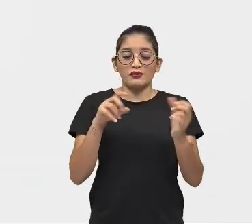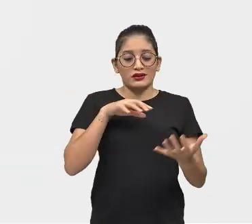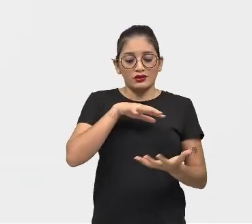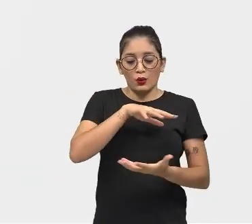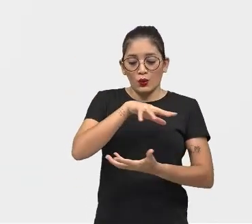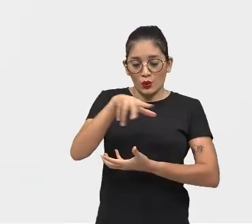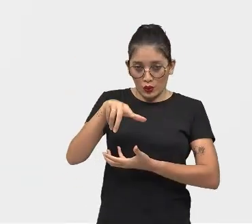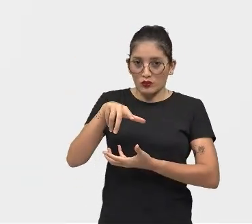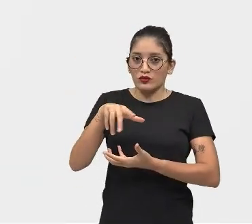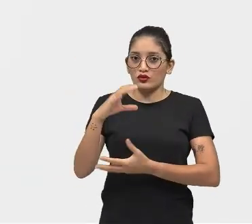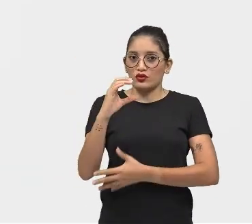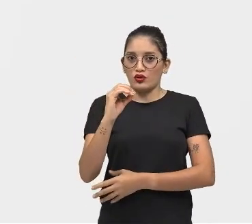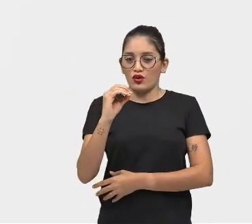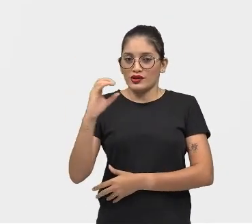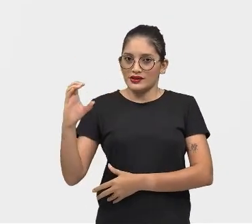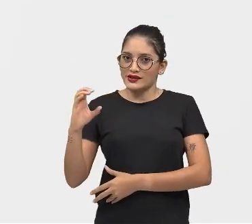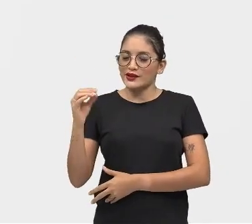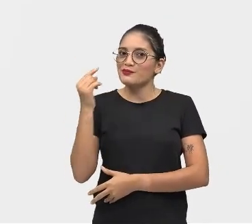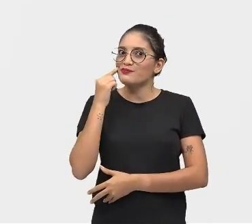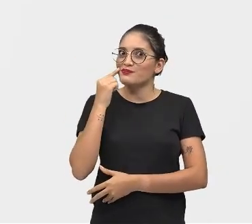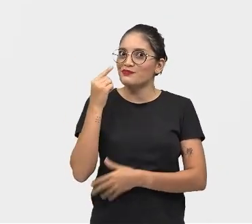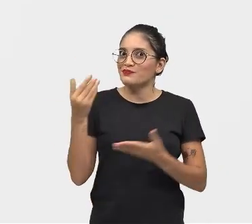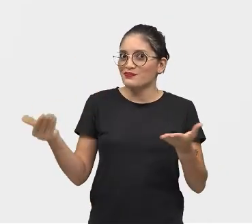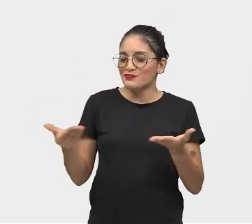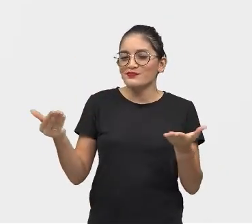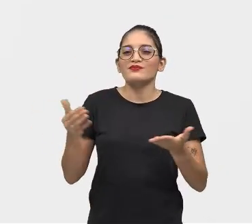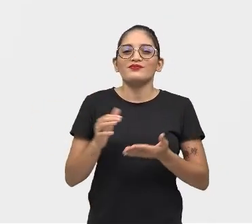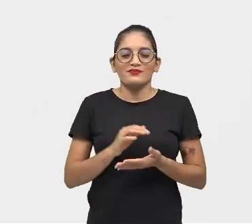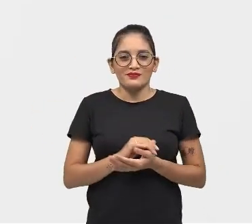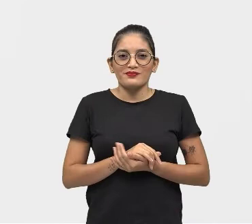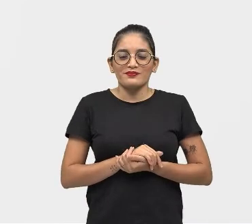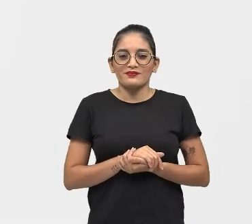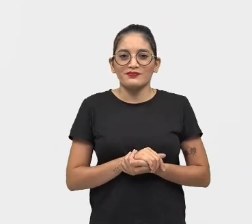mundo ocidental? Vamos ver?